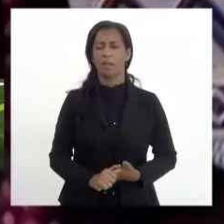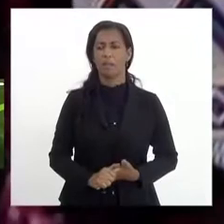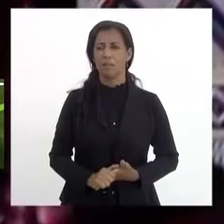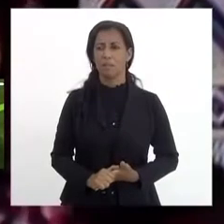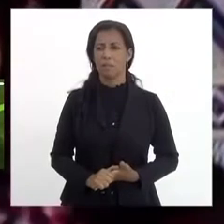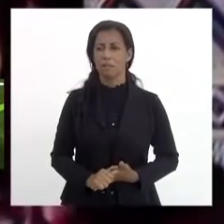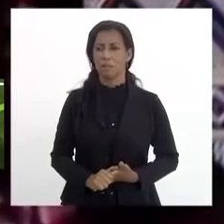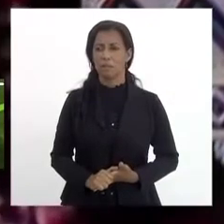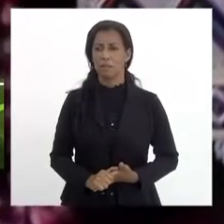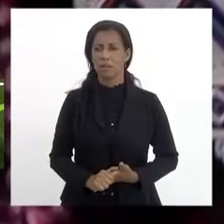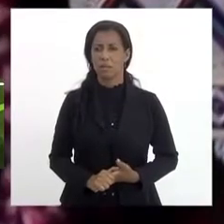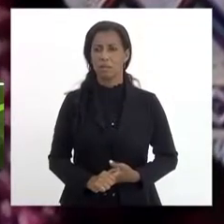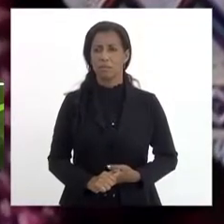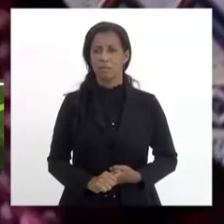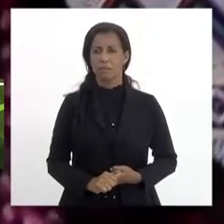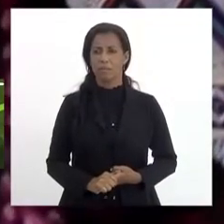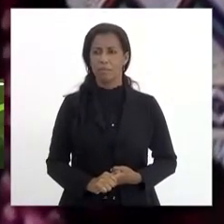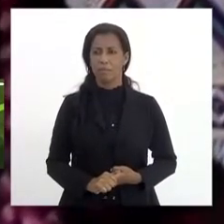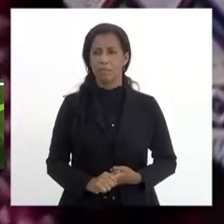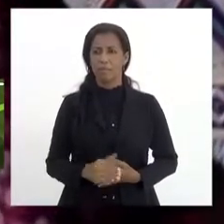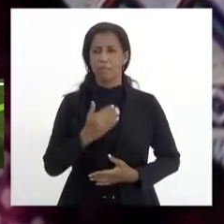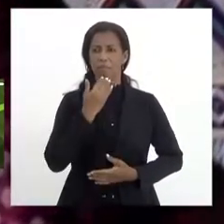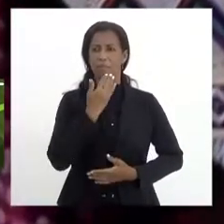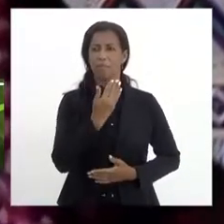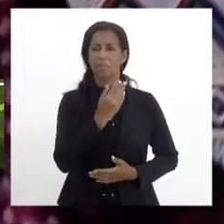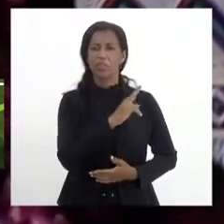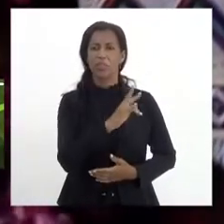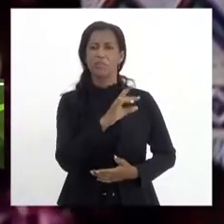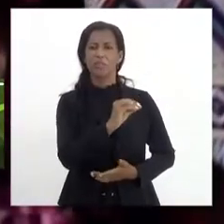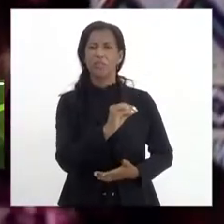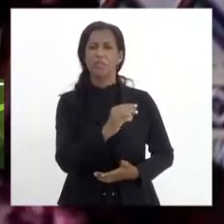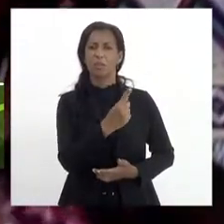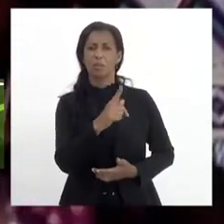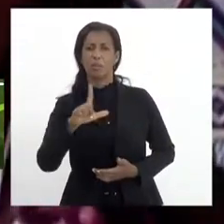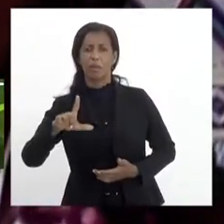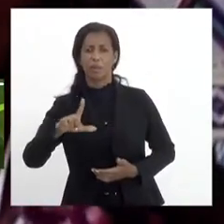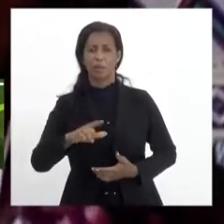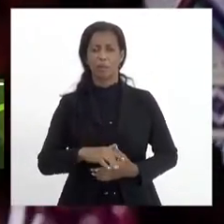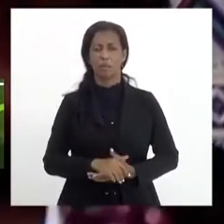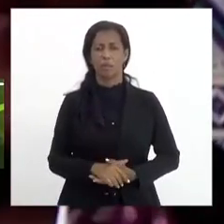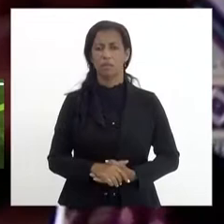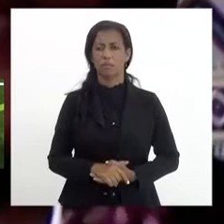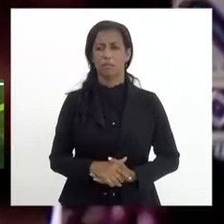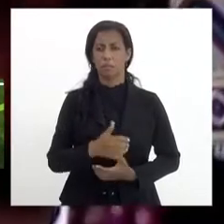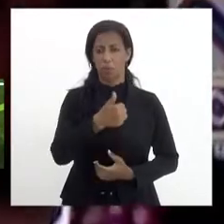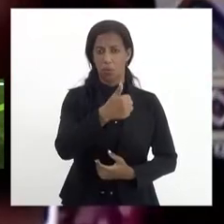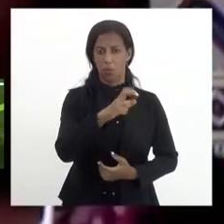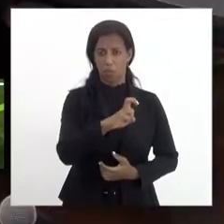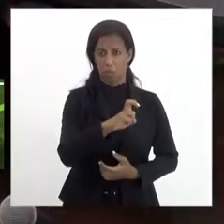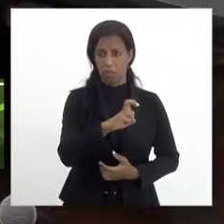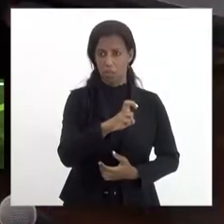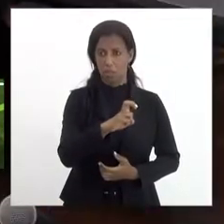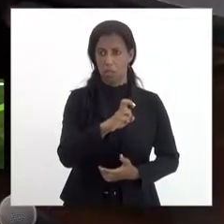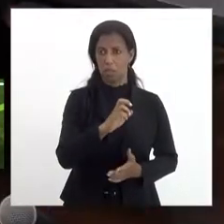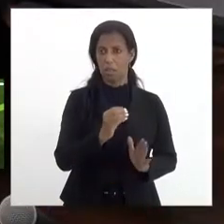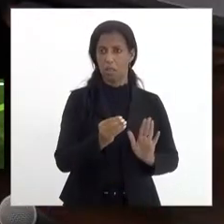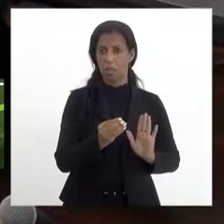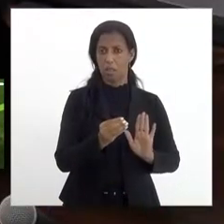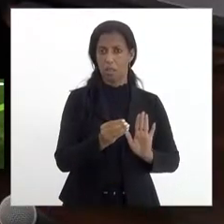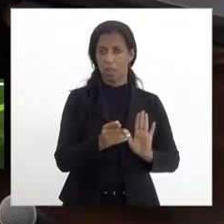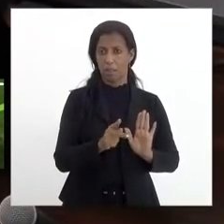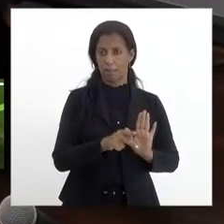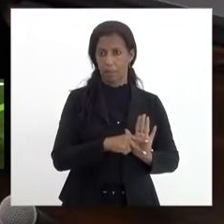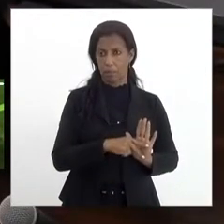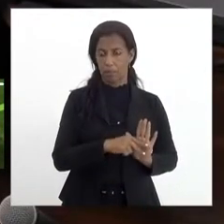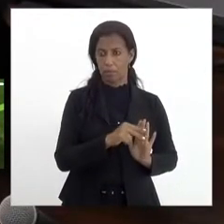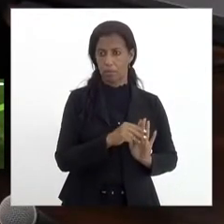presente, acho que não. Eu gostaria de pedir vistas a esse projeto. Uhum. O 15 da pauta. Isso. Vou